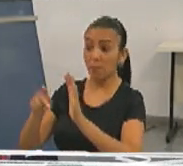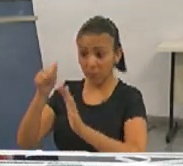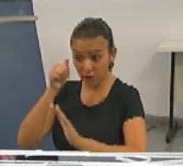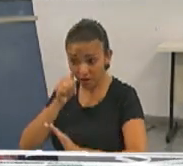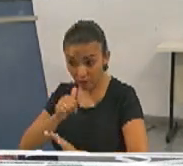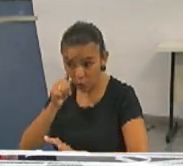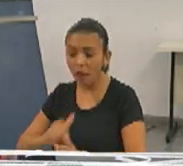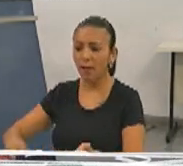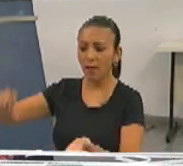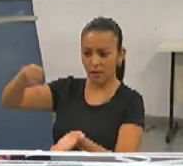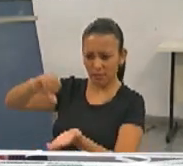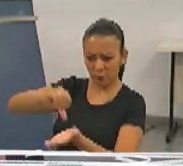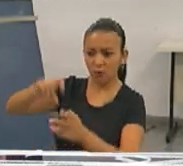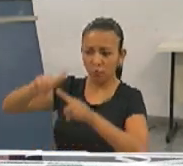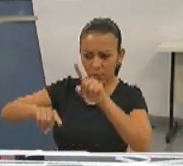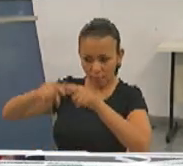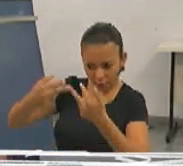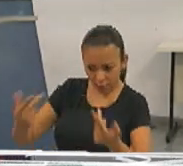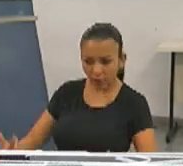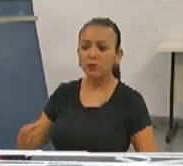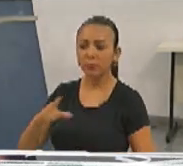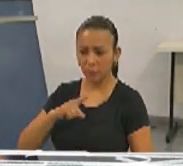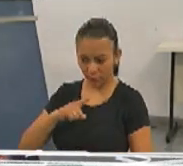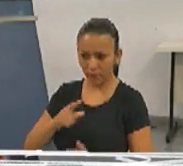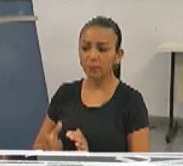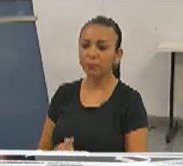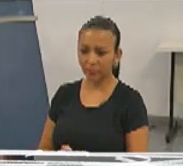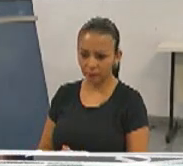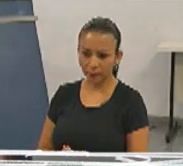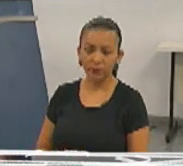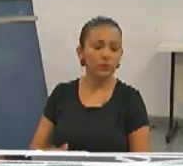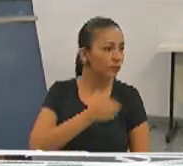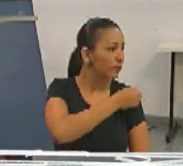de materiais, cabeamento.